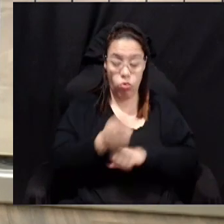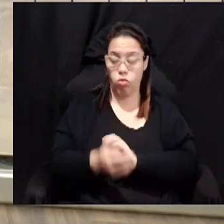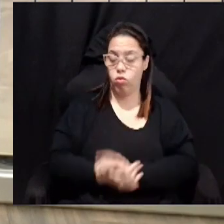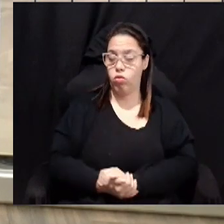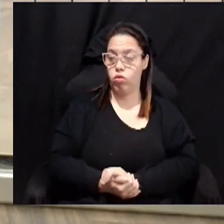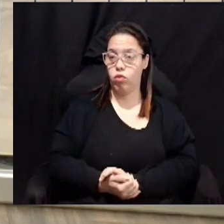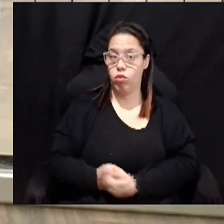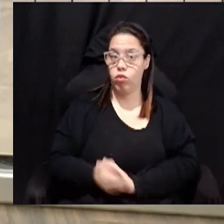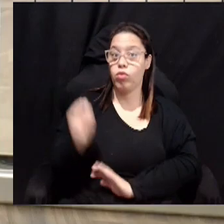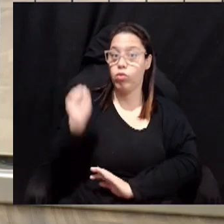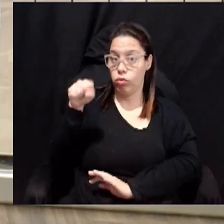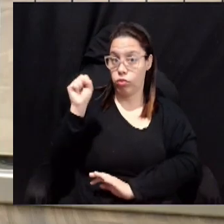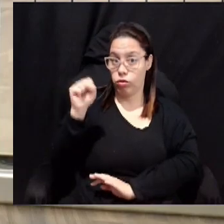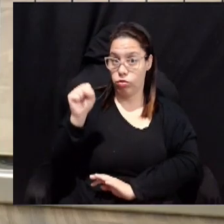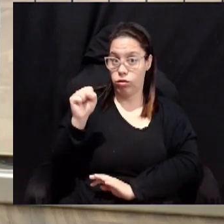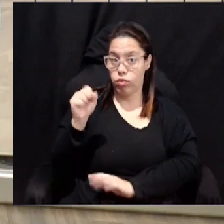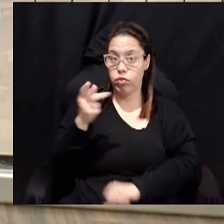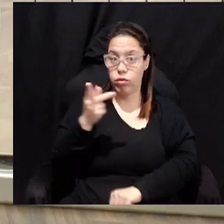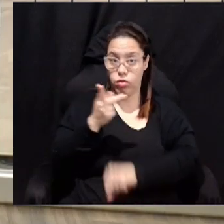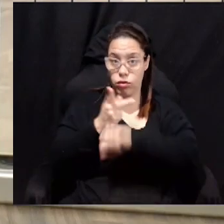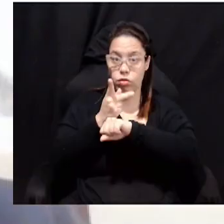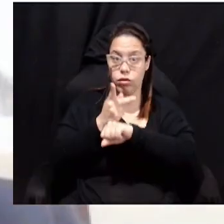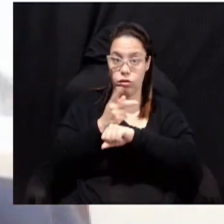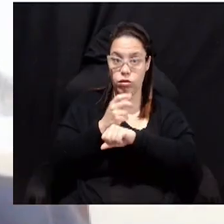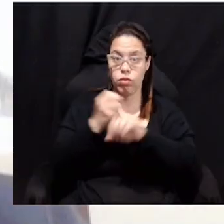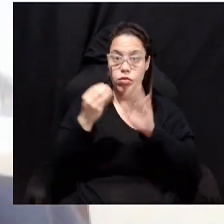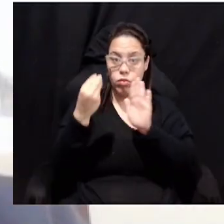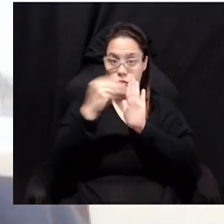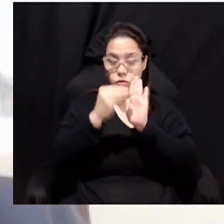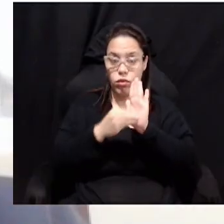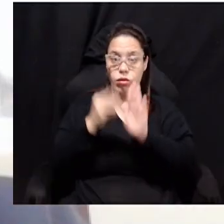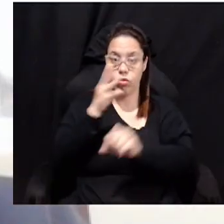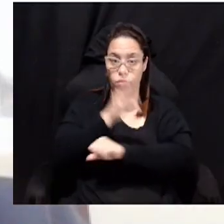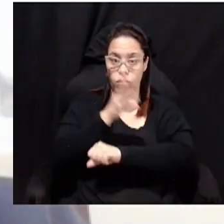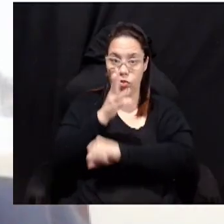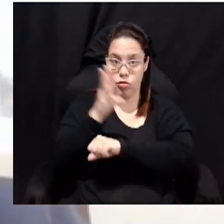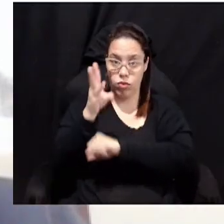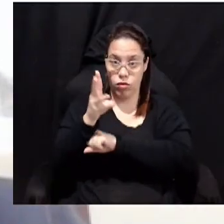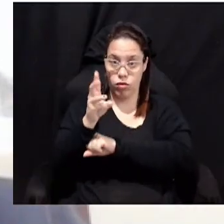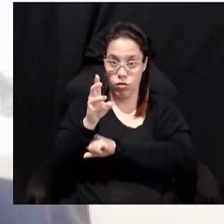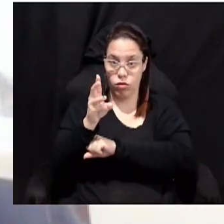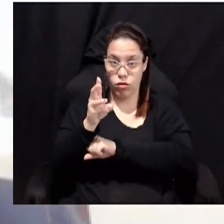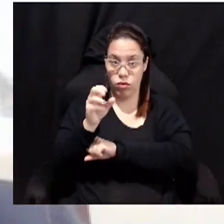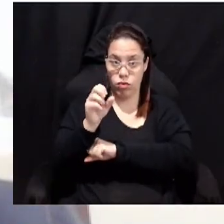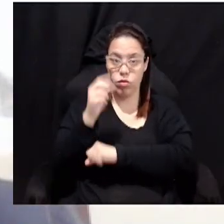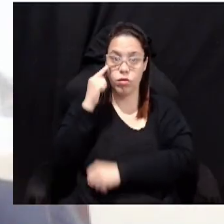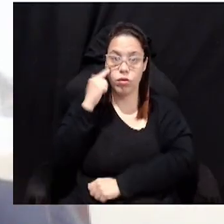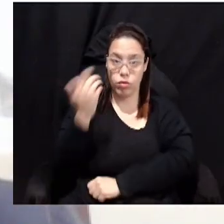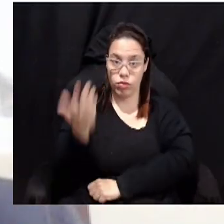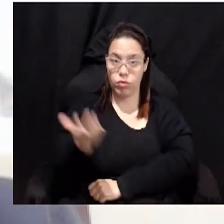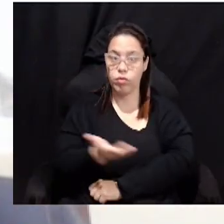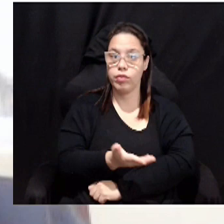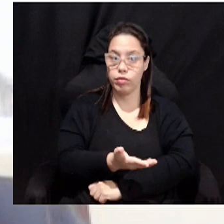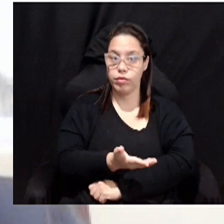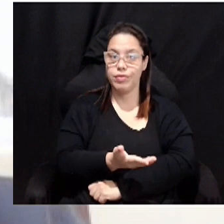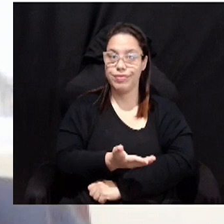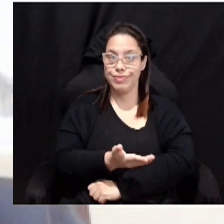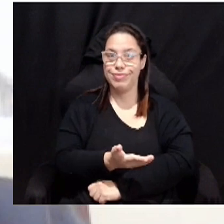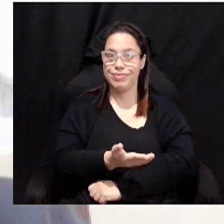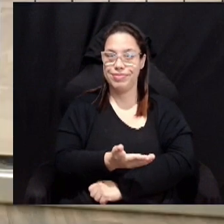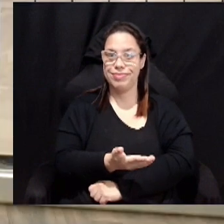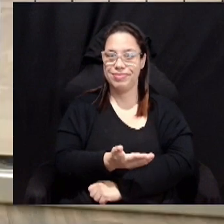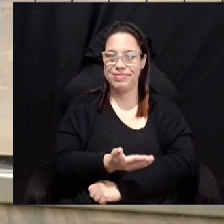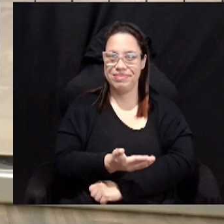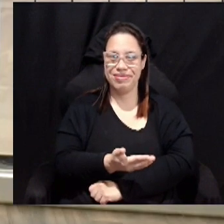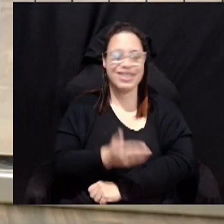Sim, esses prêmios eles estão publicados no site, podem ser acompanhados com certeza. Então, mais uma vez,